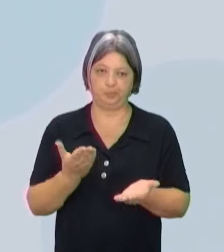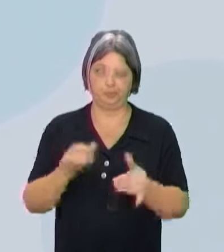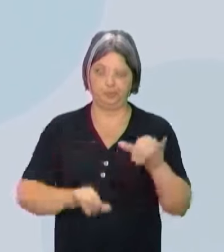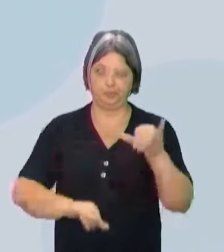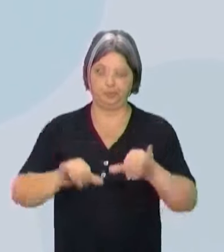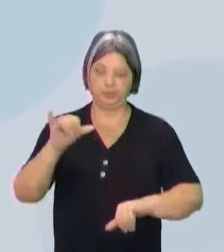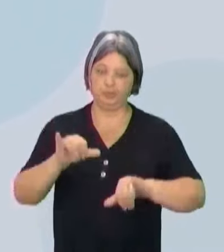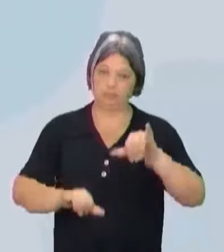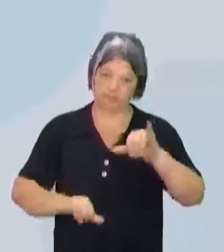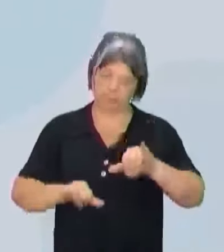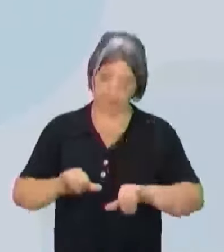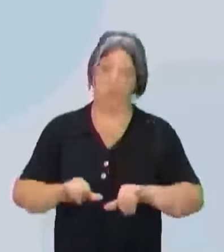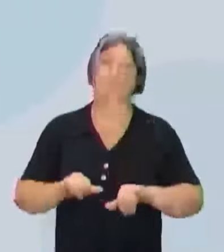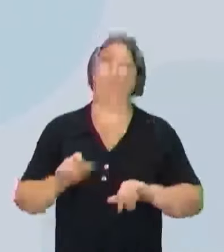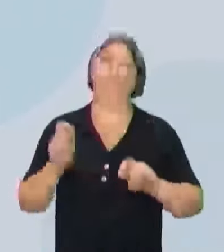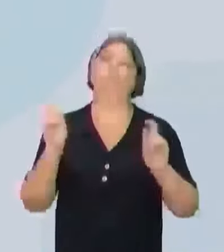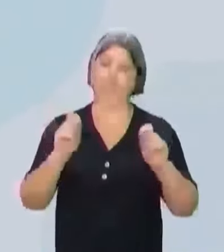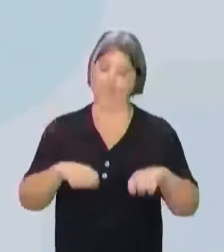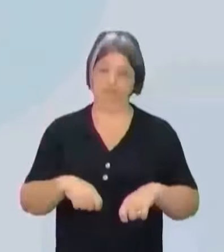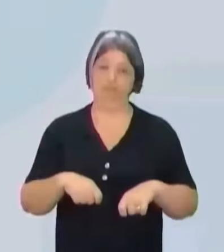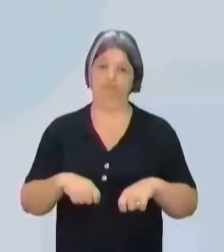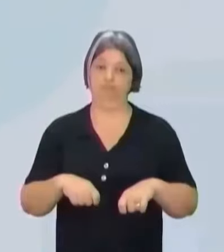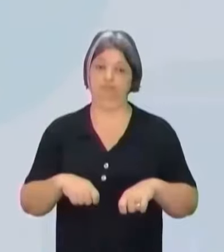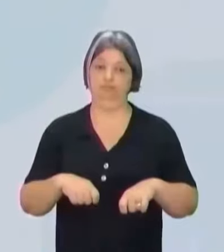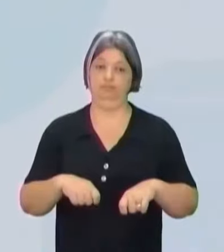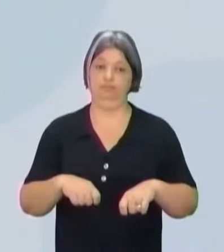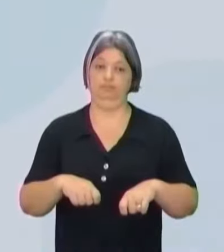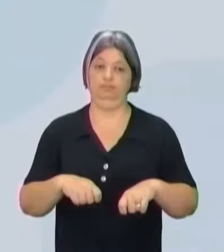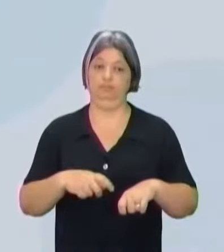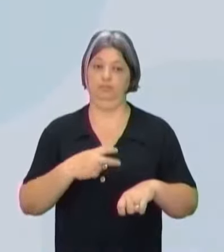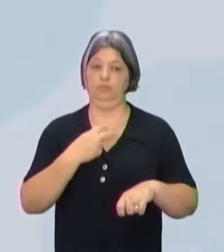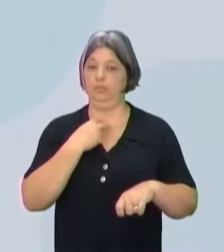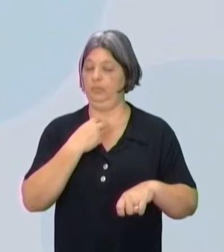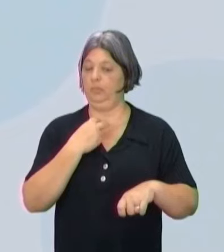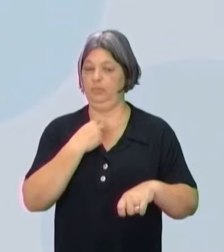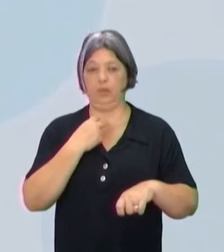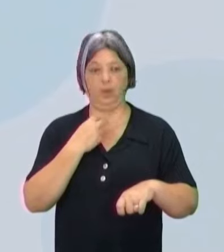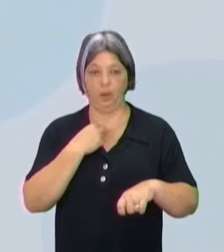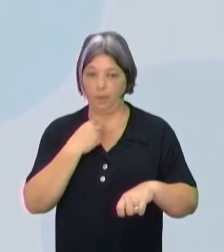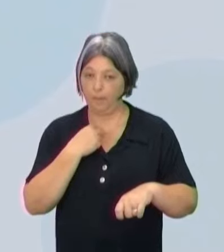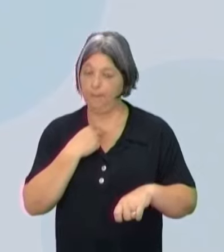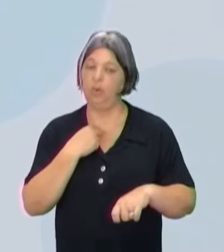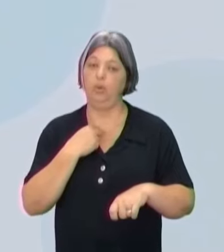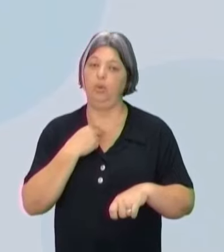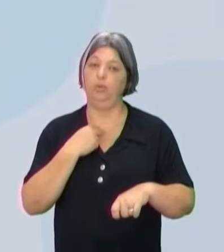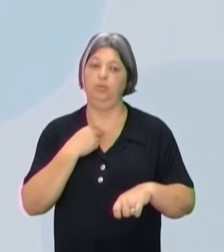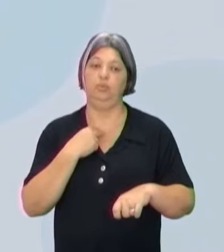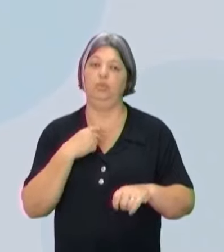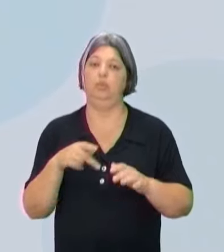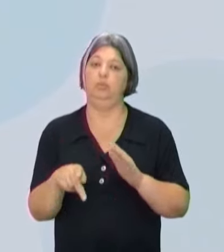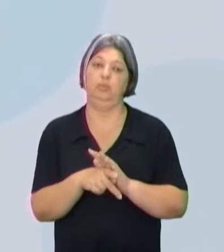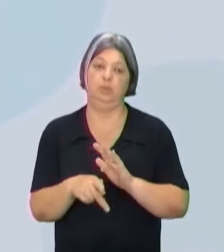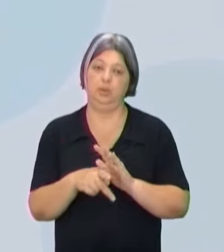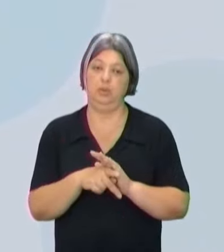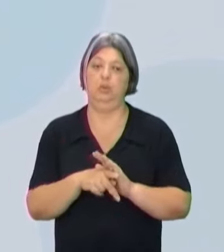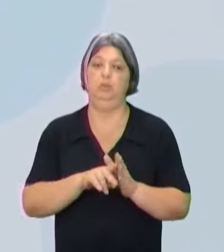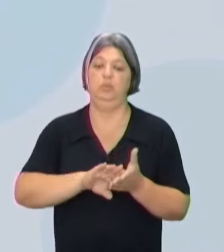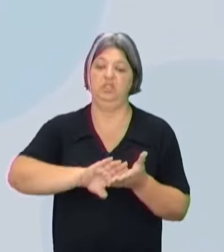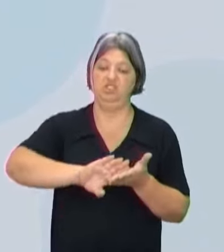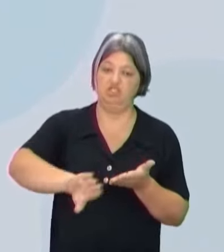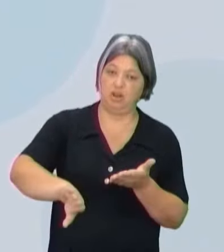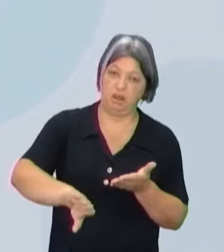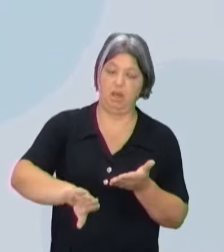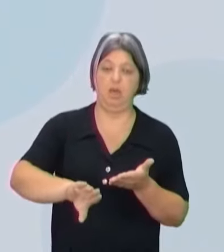ele seja possível, não deve haver nem saída nem entrada de materiais. Porque